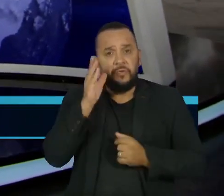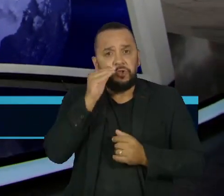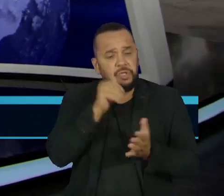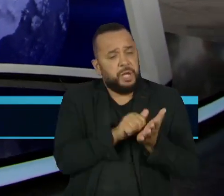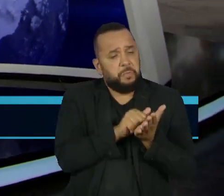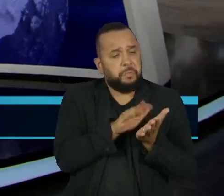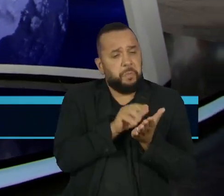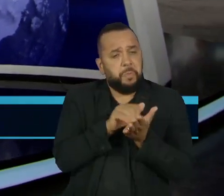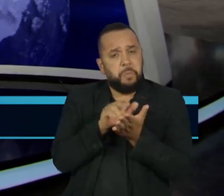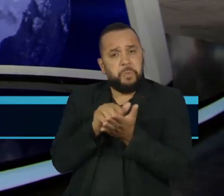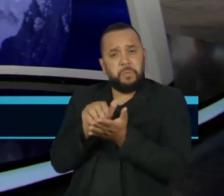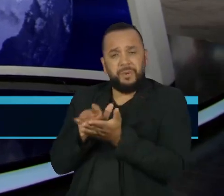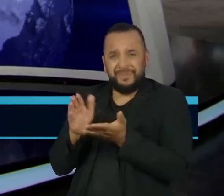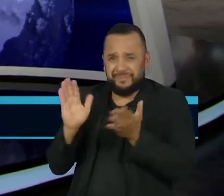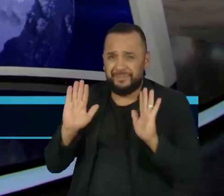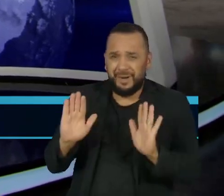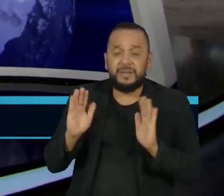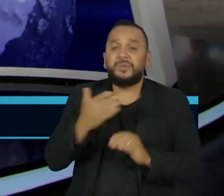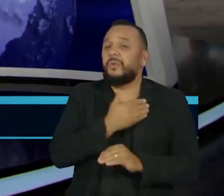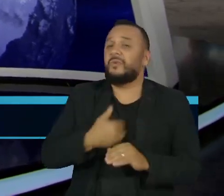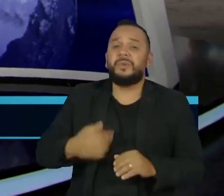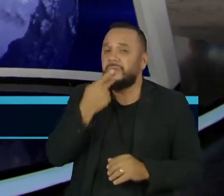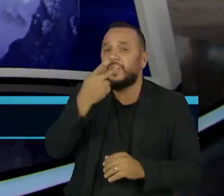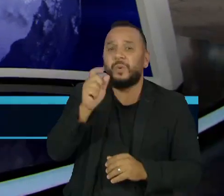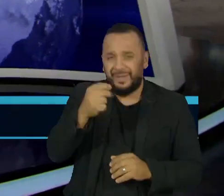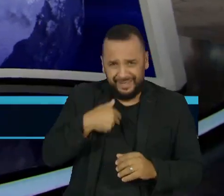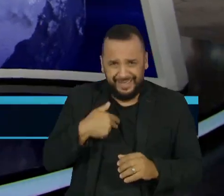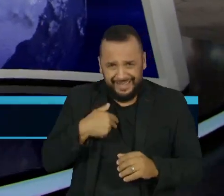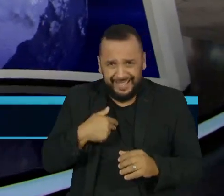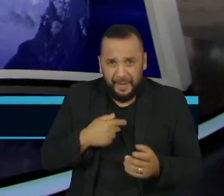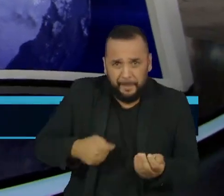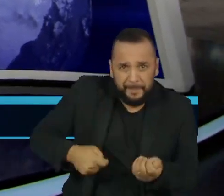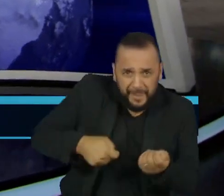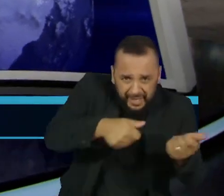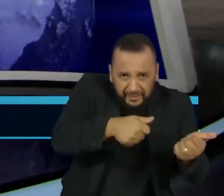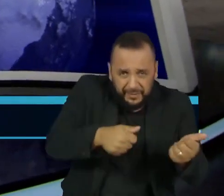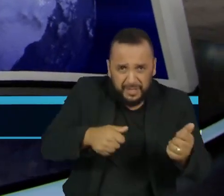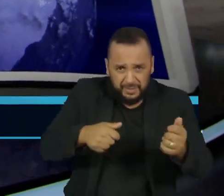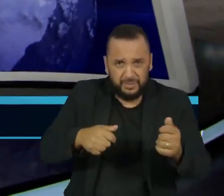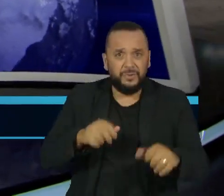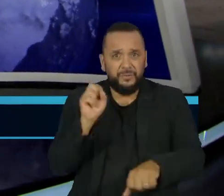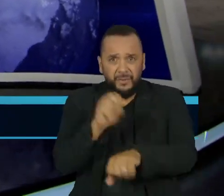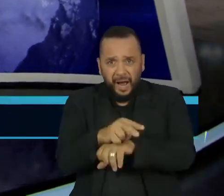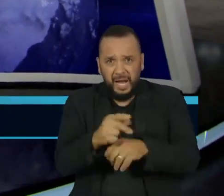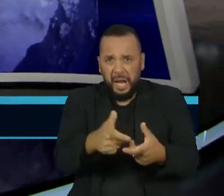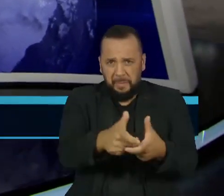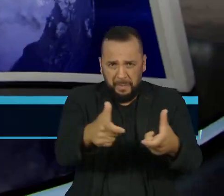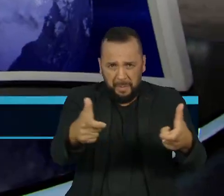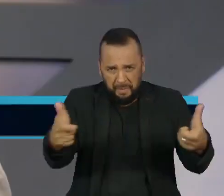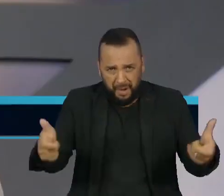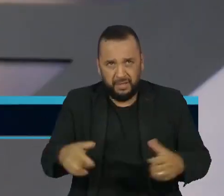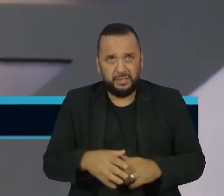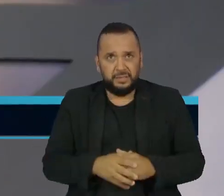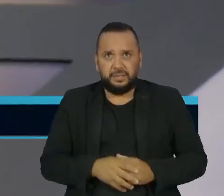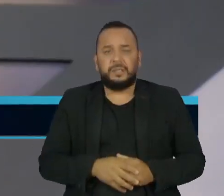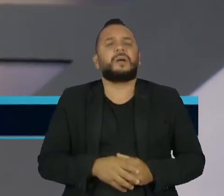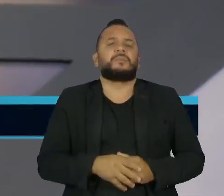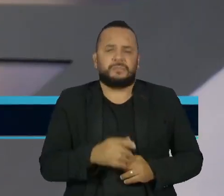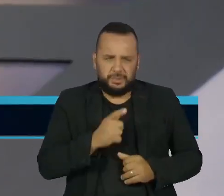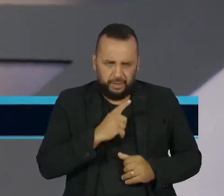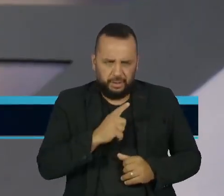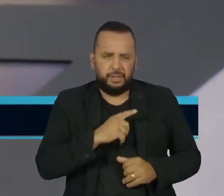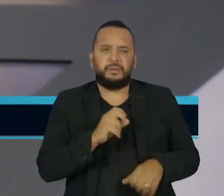desoneração não gerou tantos empregos assim, aí capaz, gerou empregos, então, a desoneração? Gerou emprego, sem dúvida nenhuma, gerou